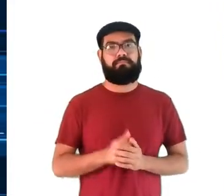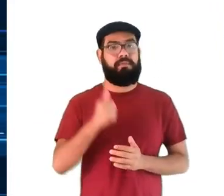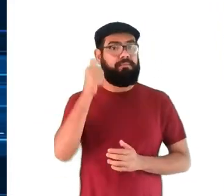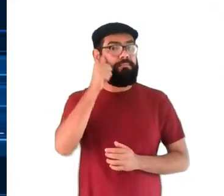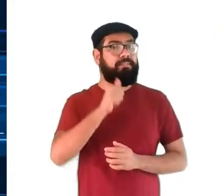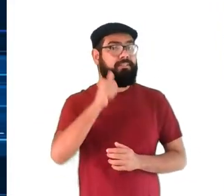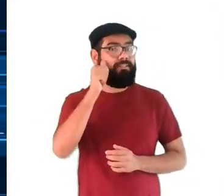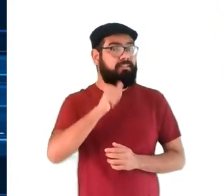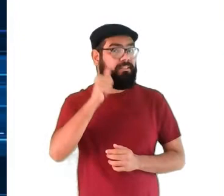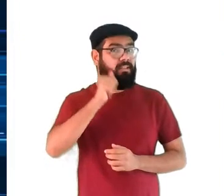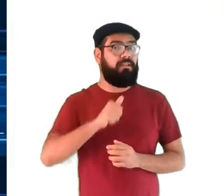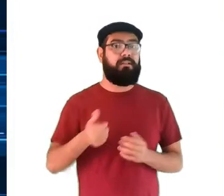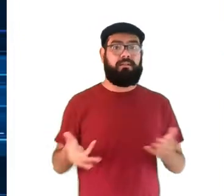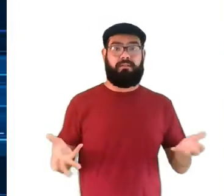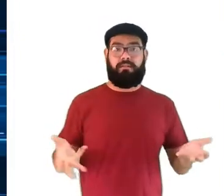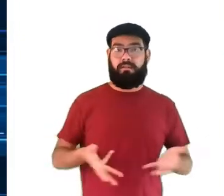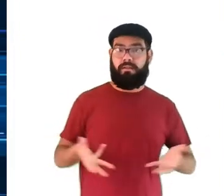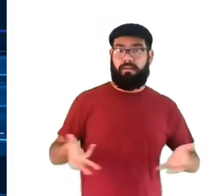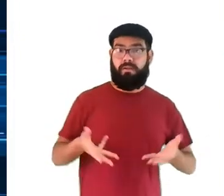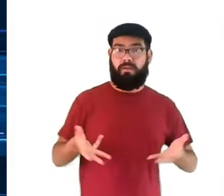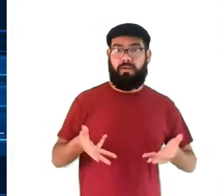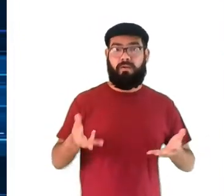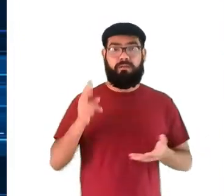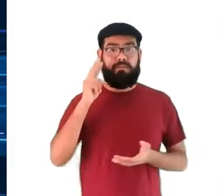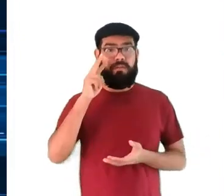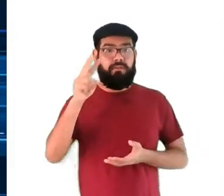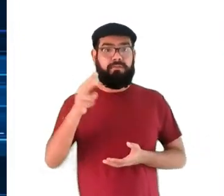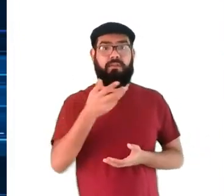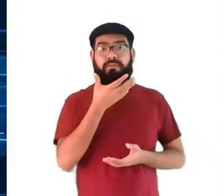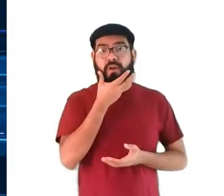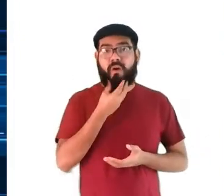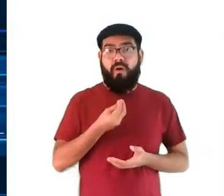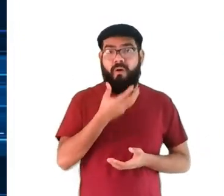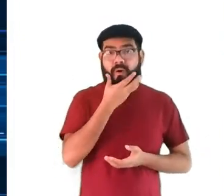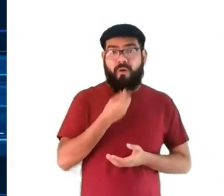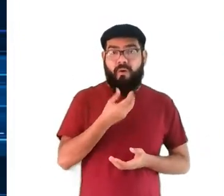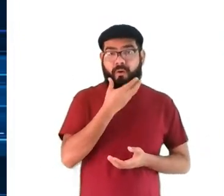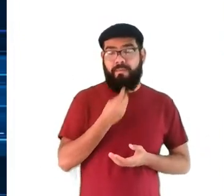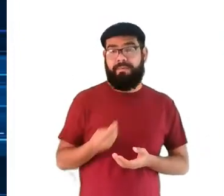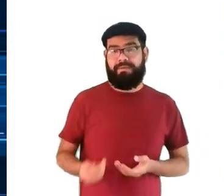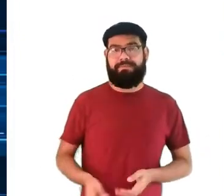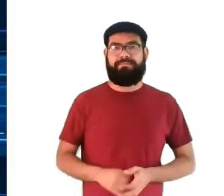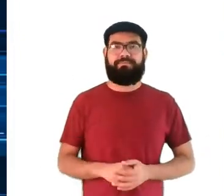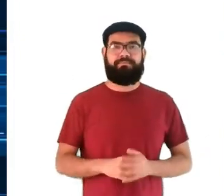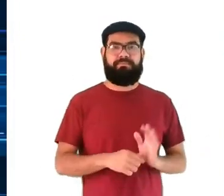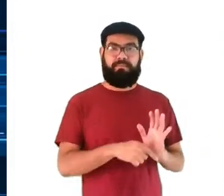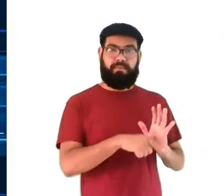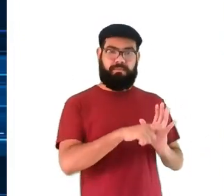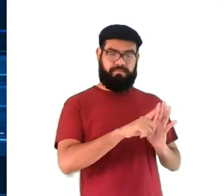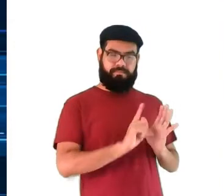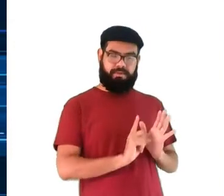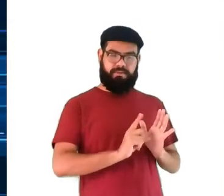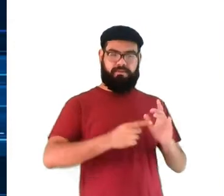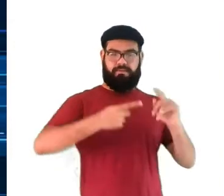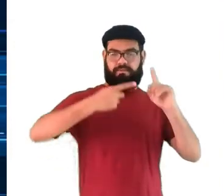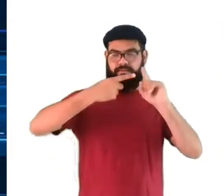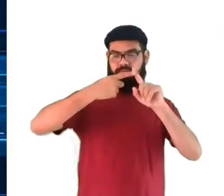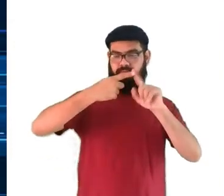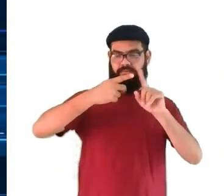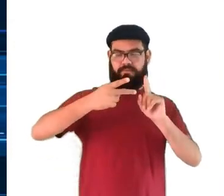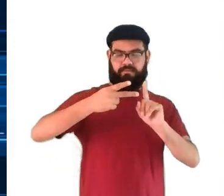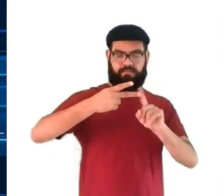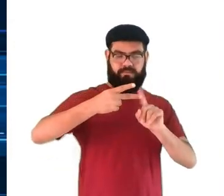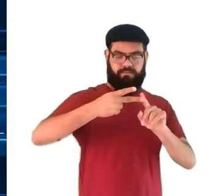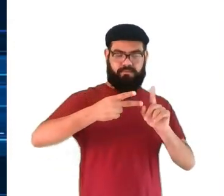e agora nós estamos vendo dos meninos, a pré-adolescência, certo? A segunda etapa e